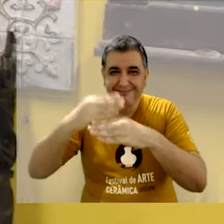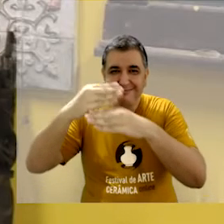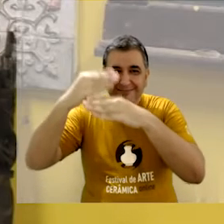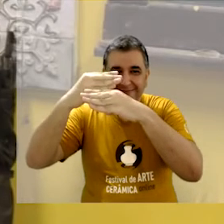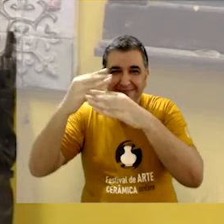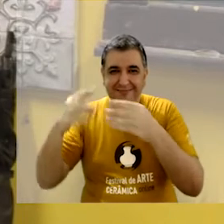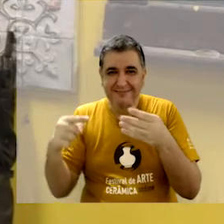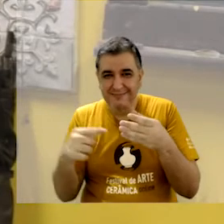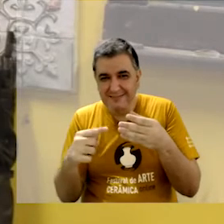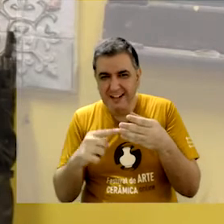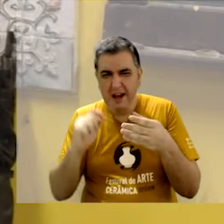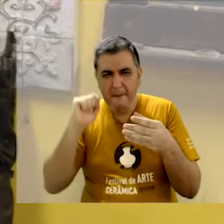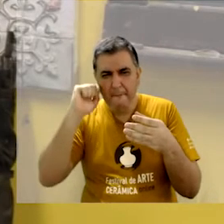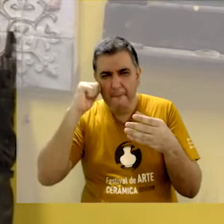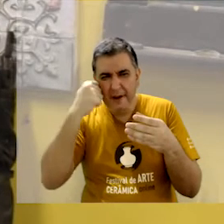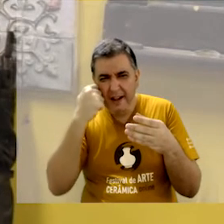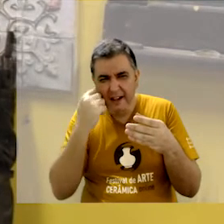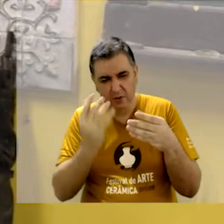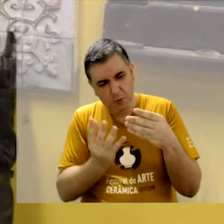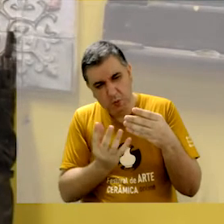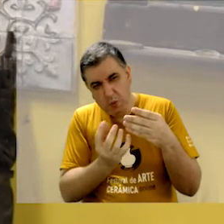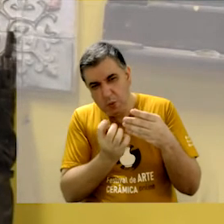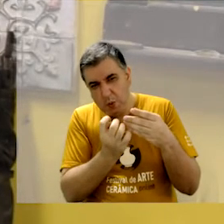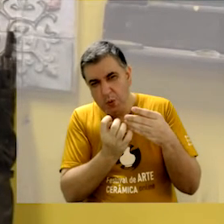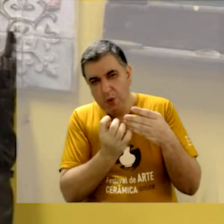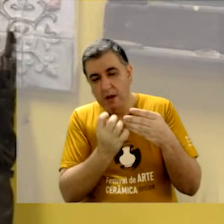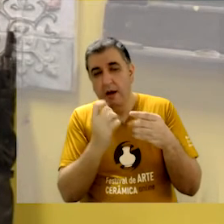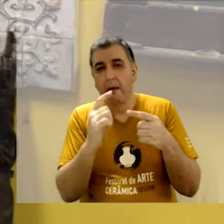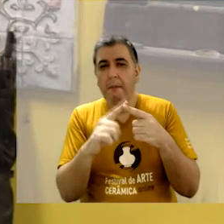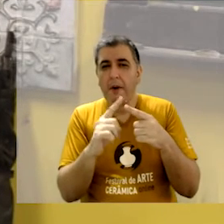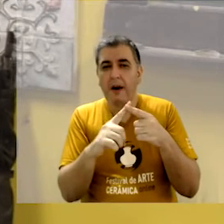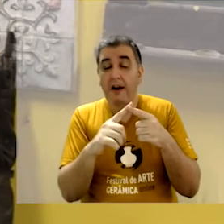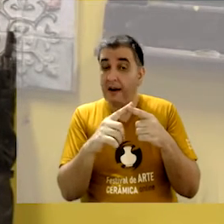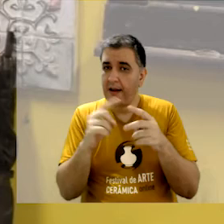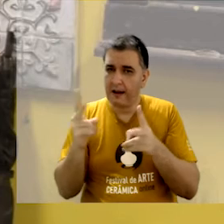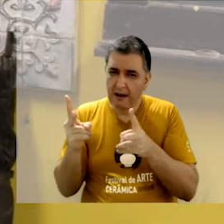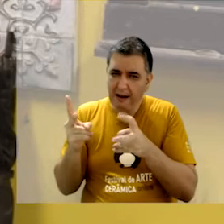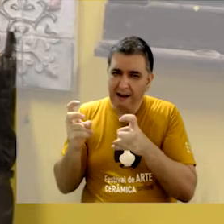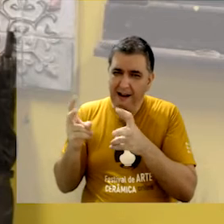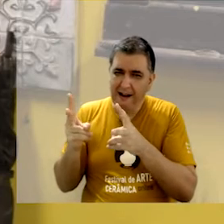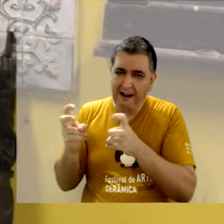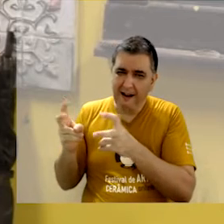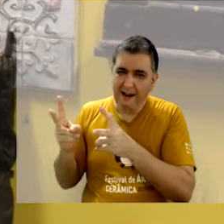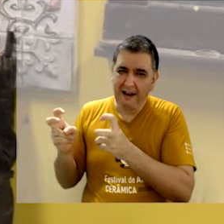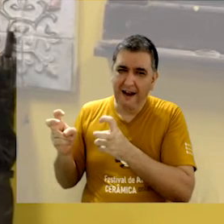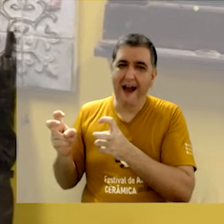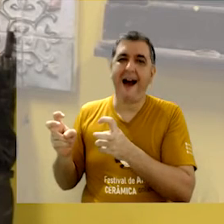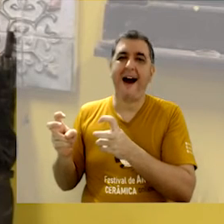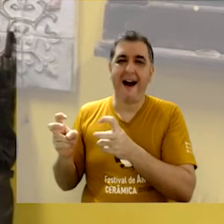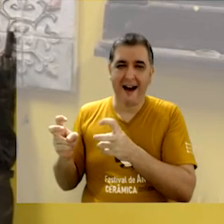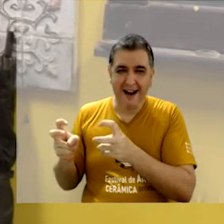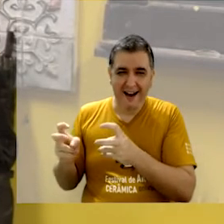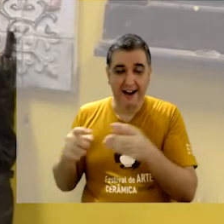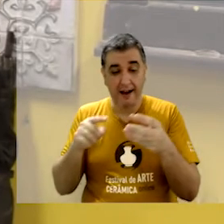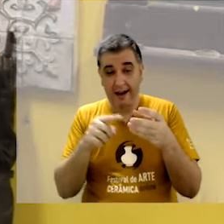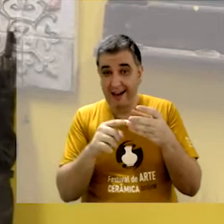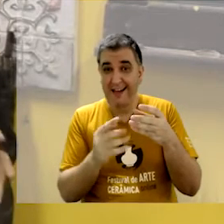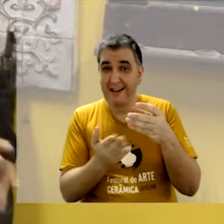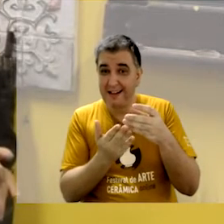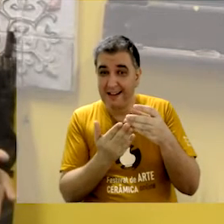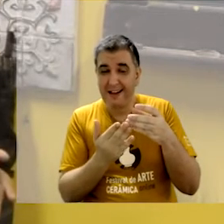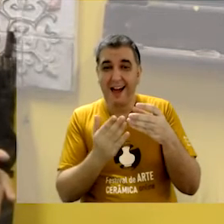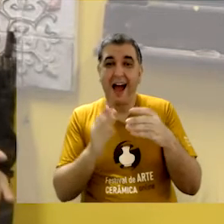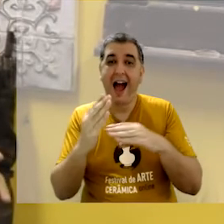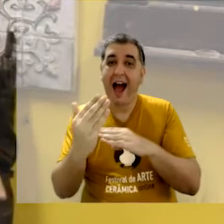tijolos vitrificam por causa da cinza. E aí eu comecei a perceber isso, depois eu vi algumas casas feitas com